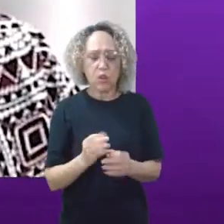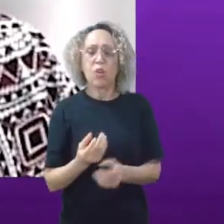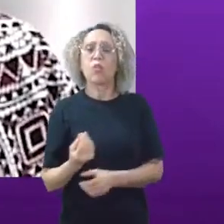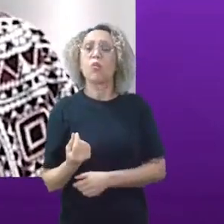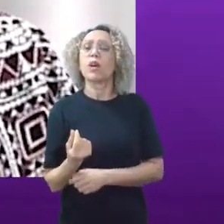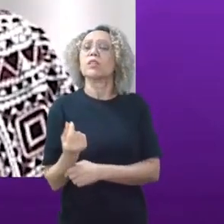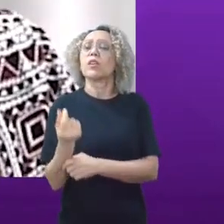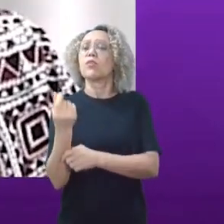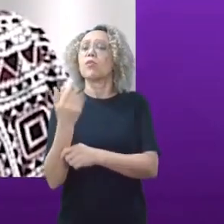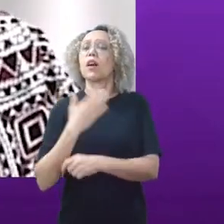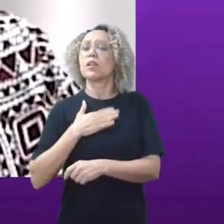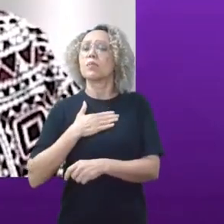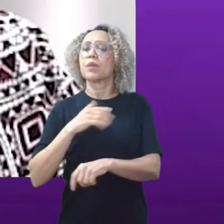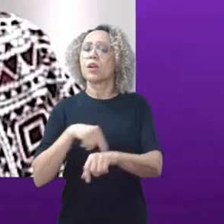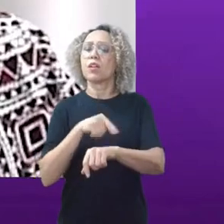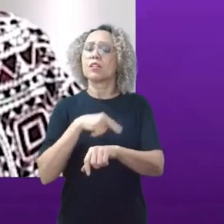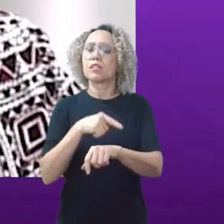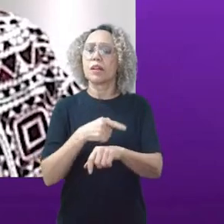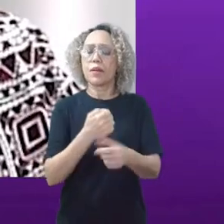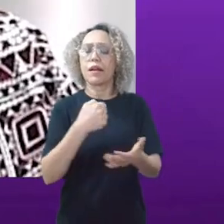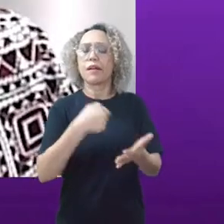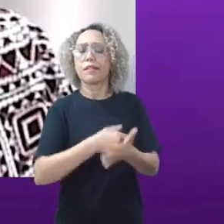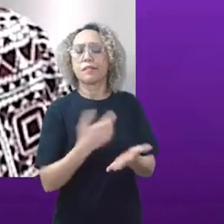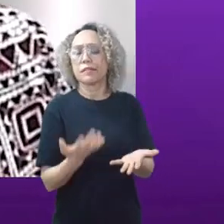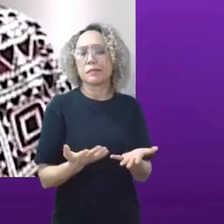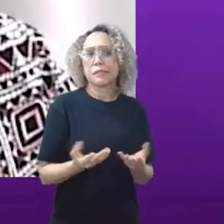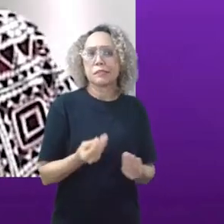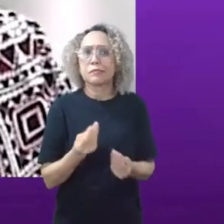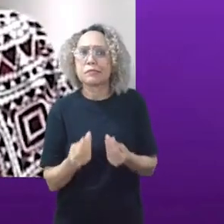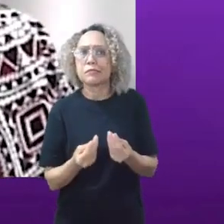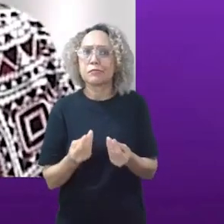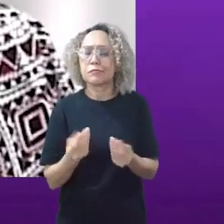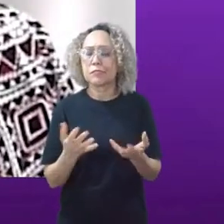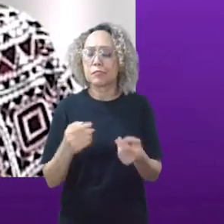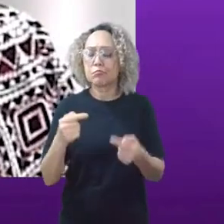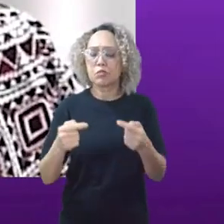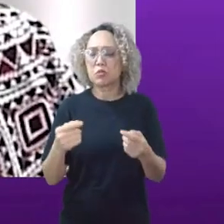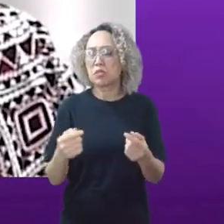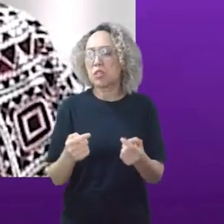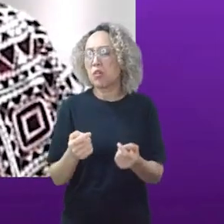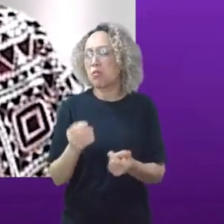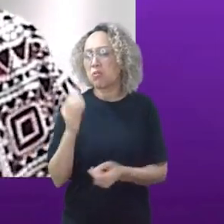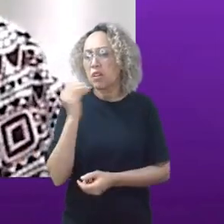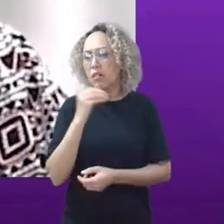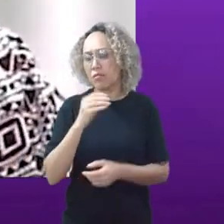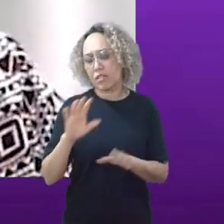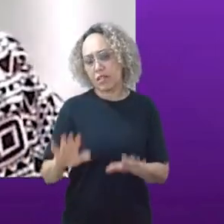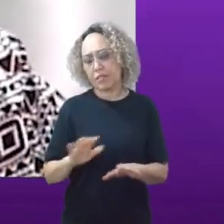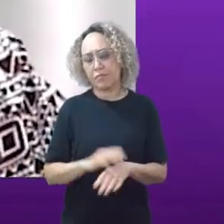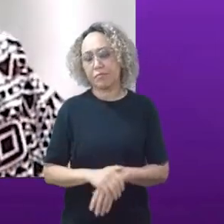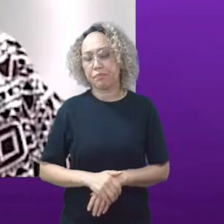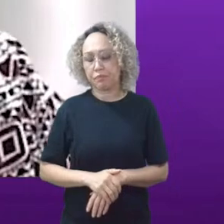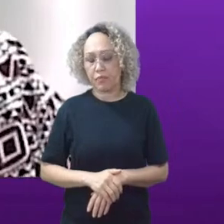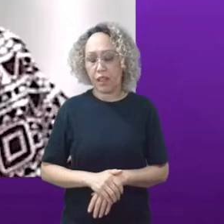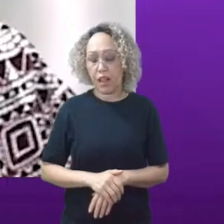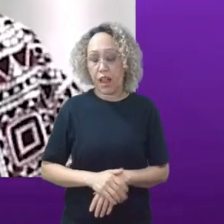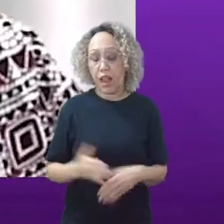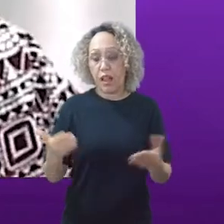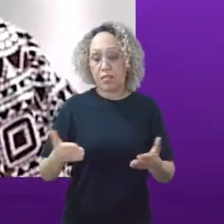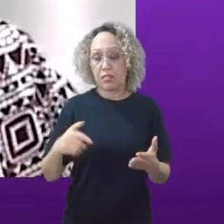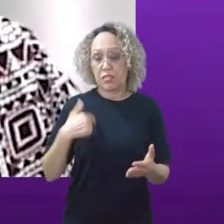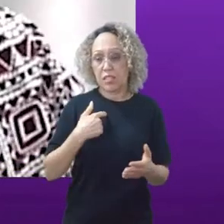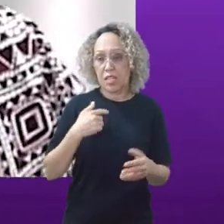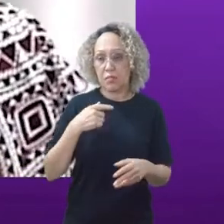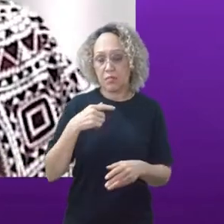discussão. Acho que isso é importante porque hoje nós temos uma presença maior, não só de população idosa